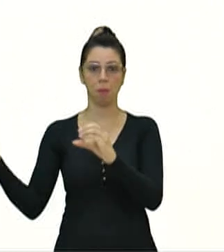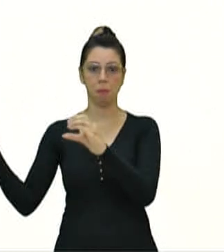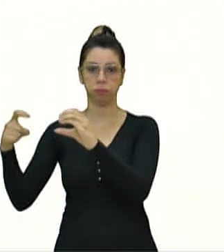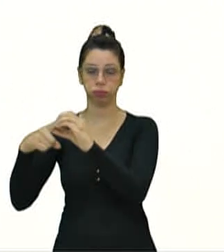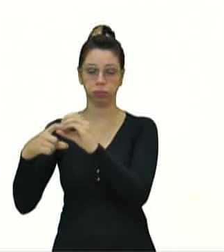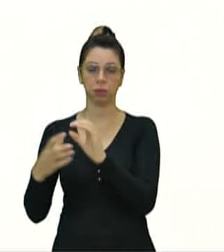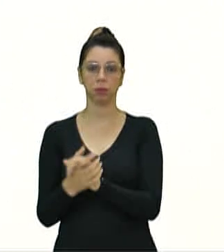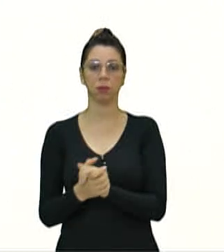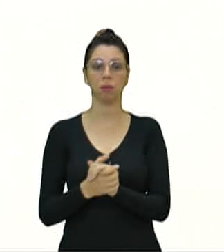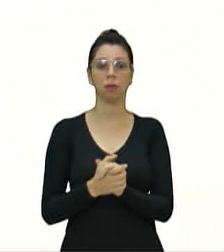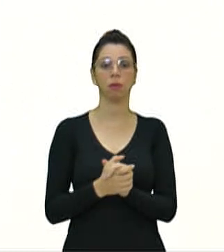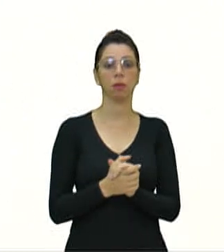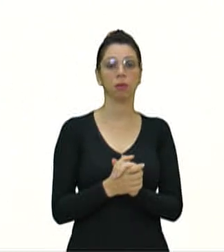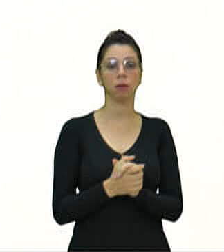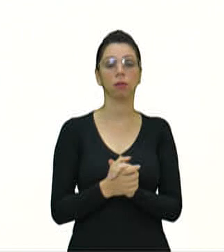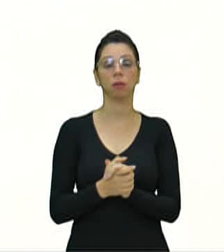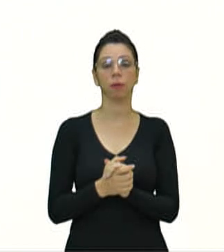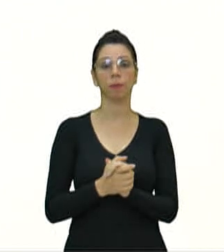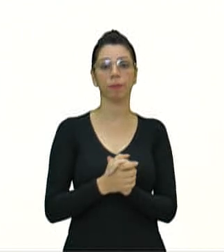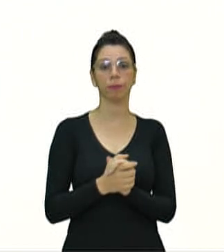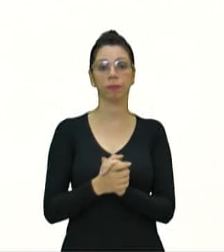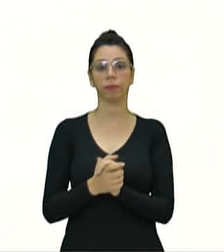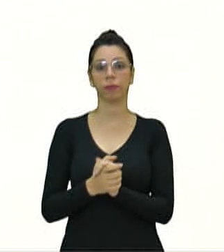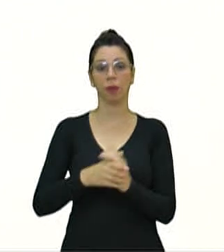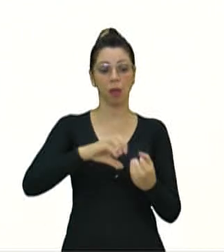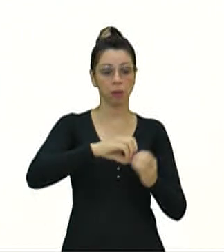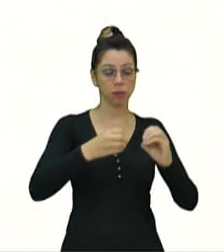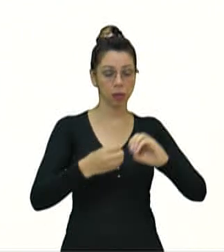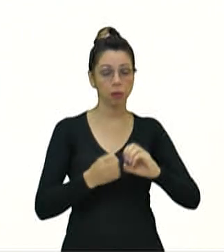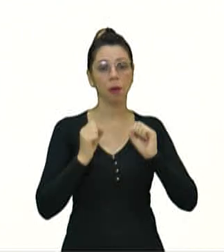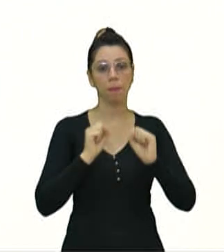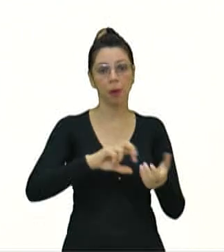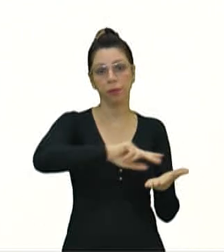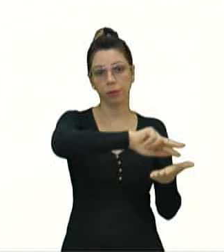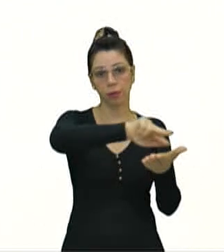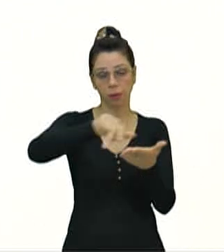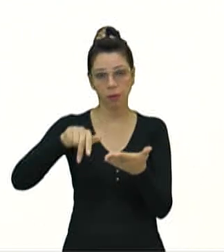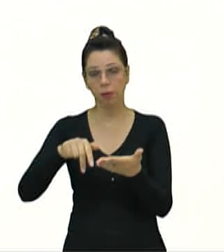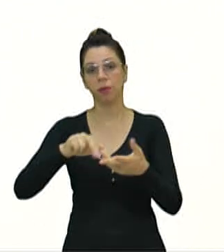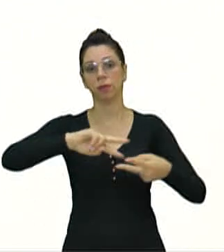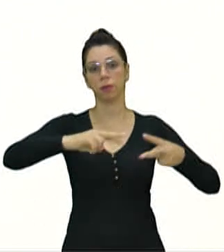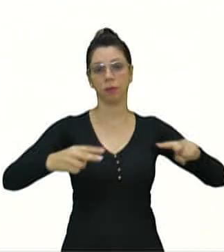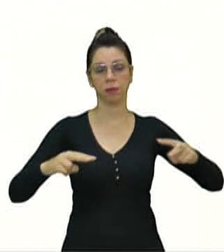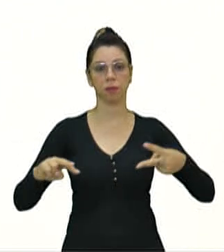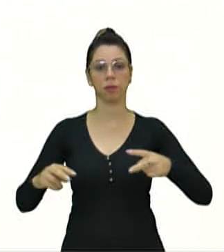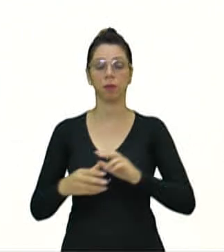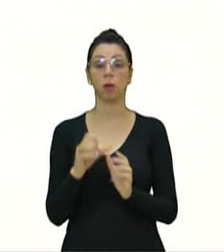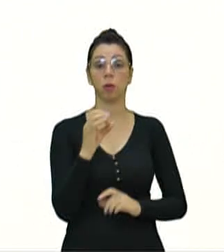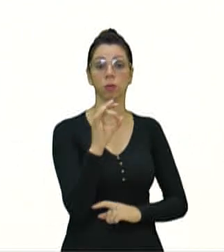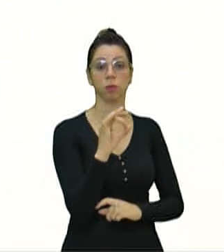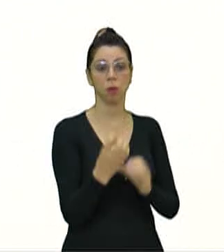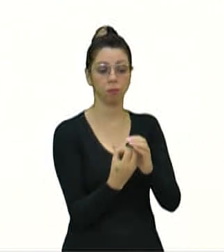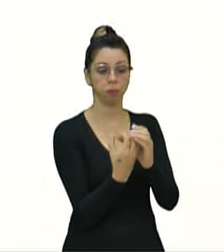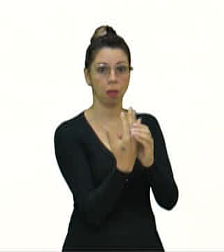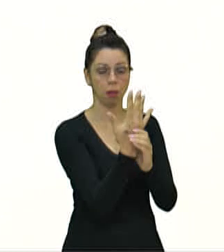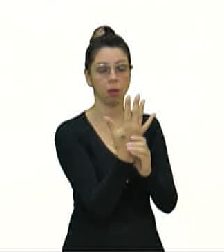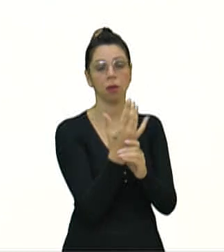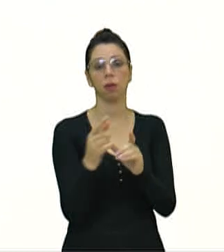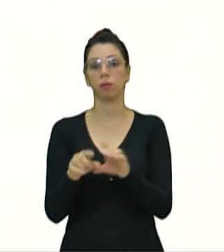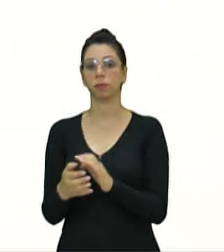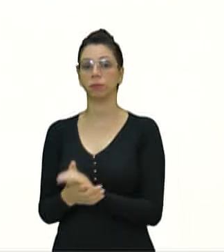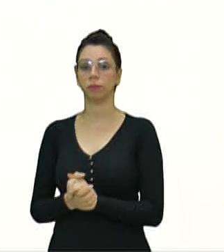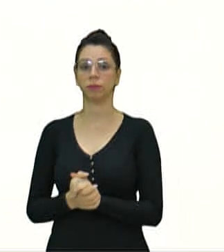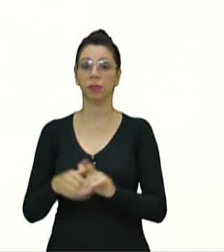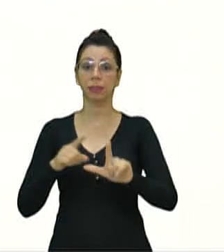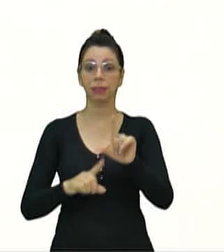variabilidade genética e a sexuada pode criar. C. Só ocorre em vegetais e assexuada em vegetais e animais. Letra